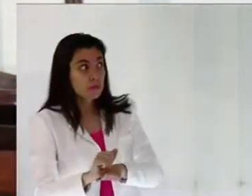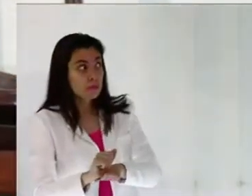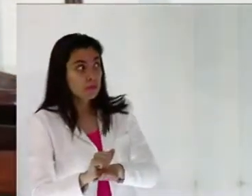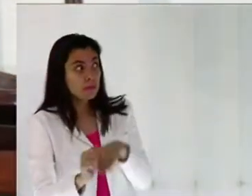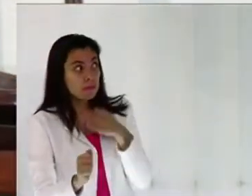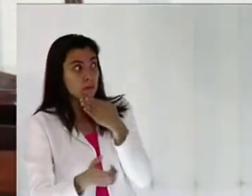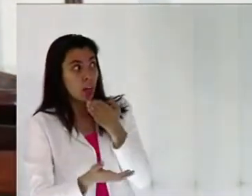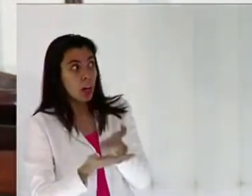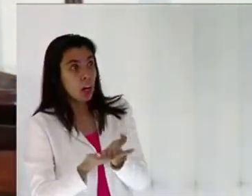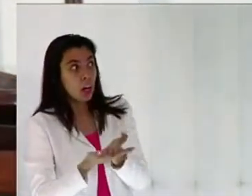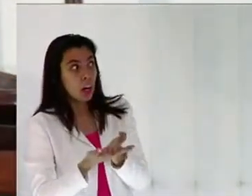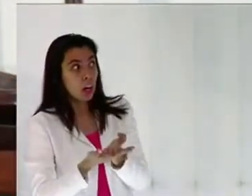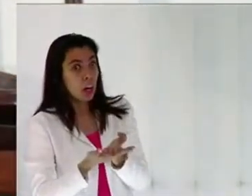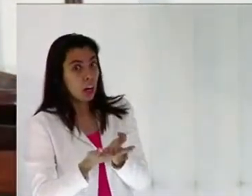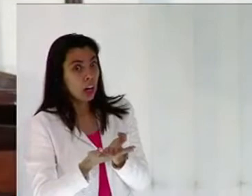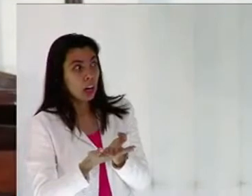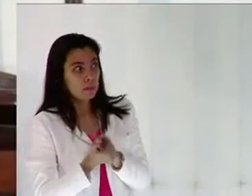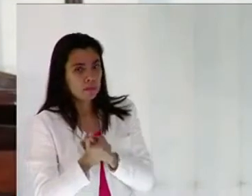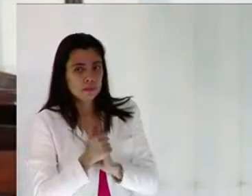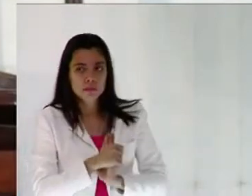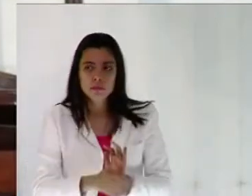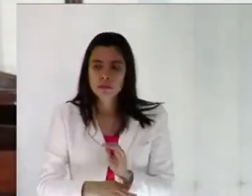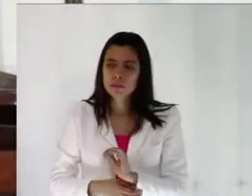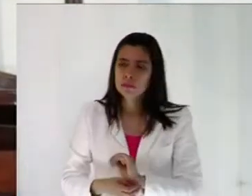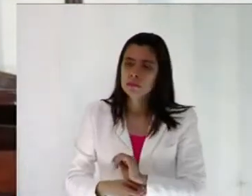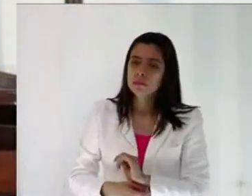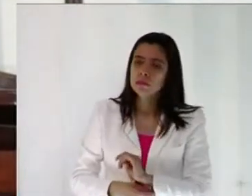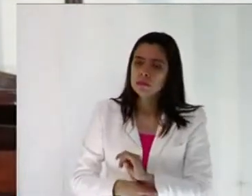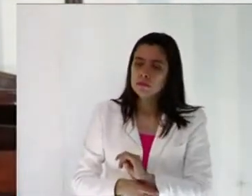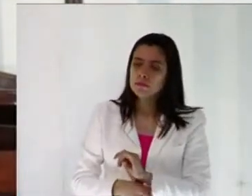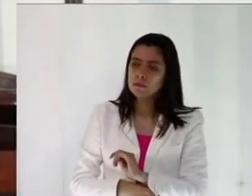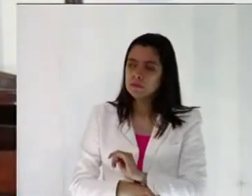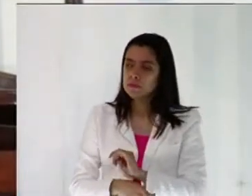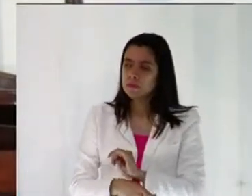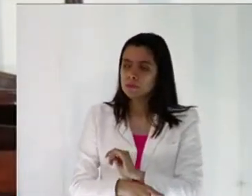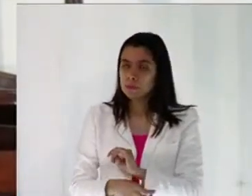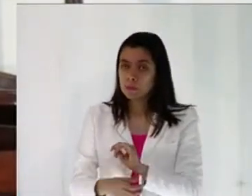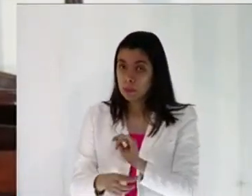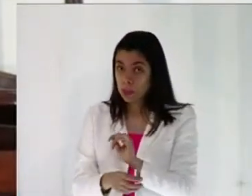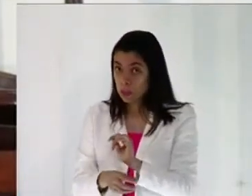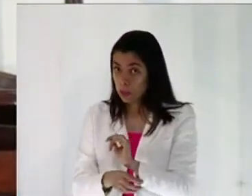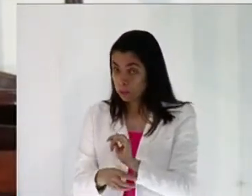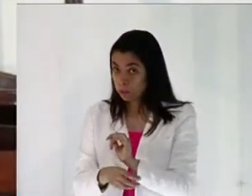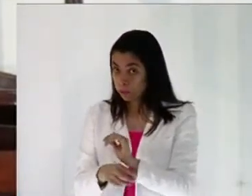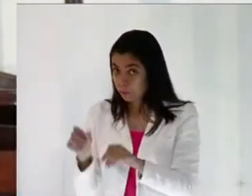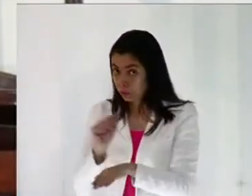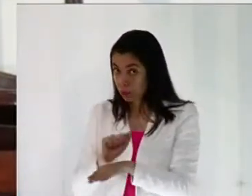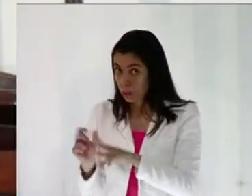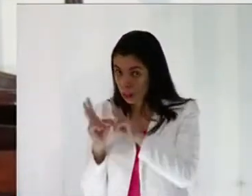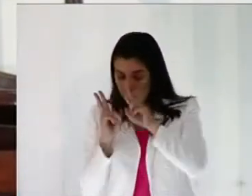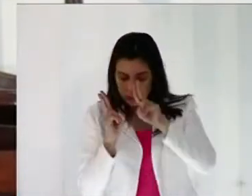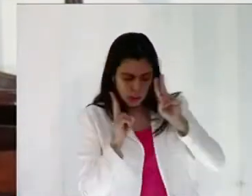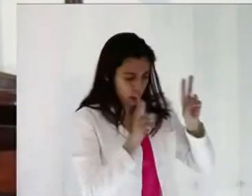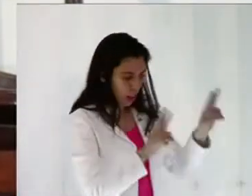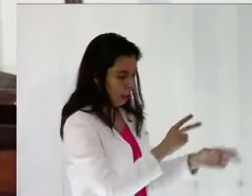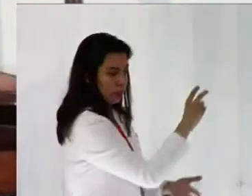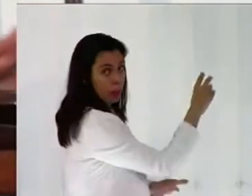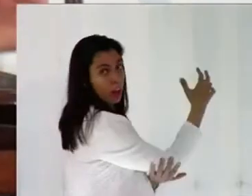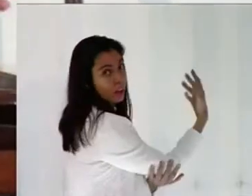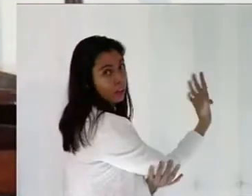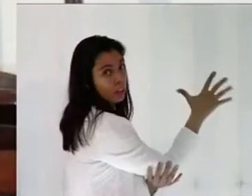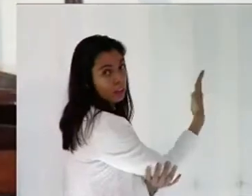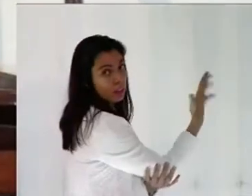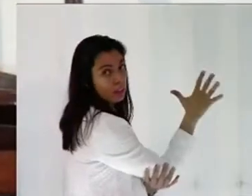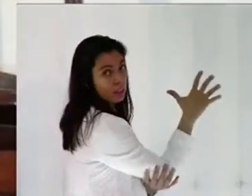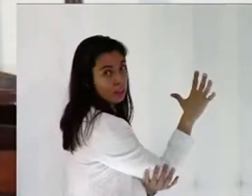E agora ali, momentos depois, tem um carneiro preso nos arbustos com o seu chifre. E aí nós